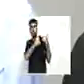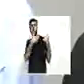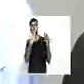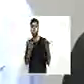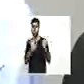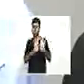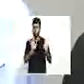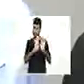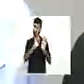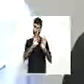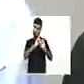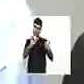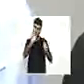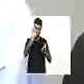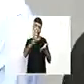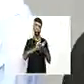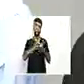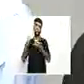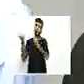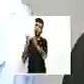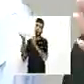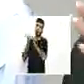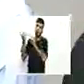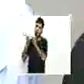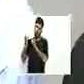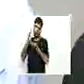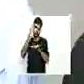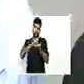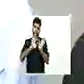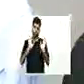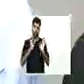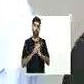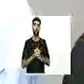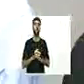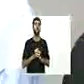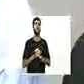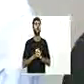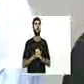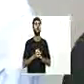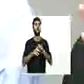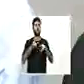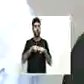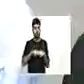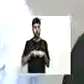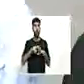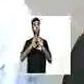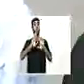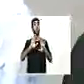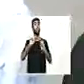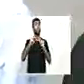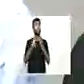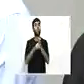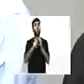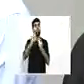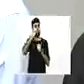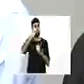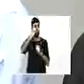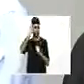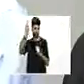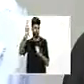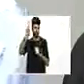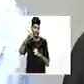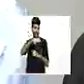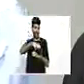ninguém tô falando o que a gente escuta todo dia tá E só de estar numa diretoria